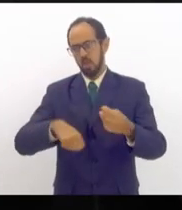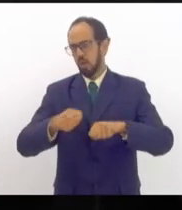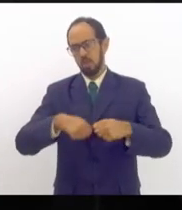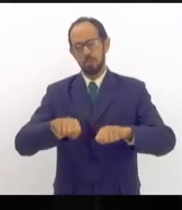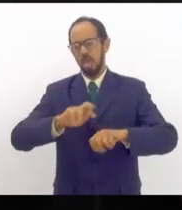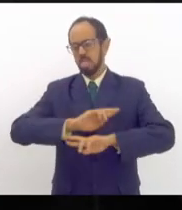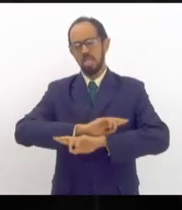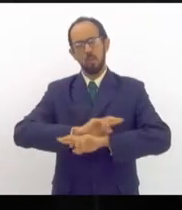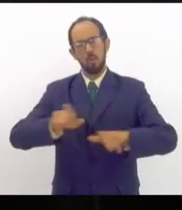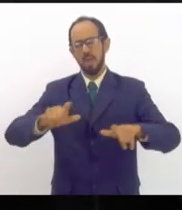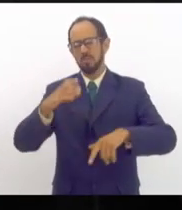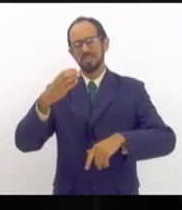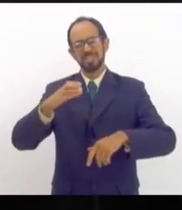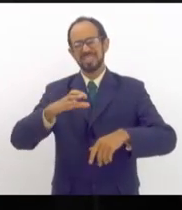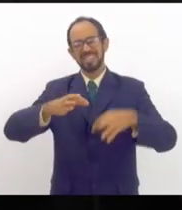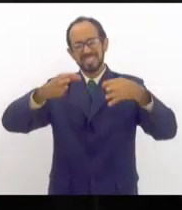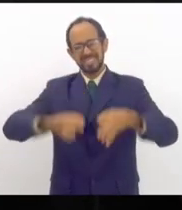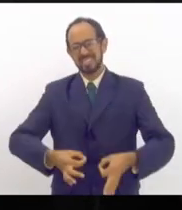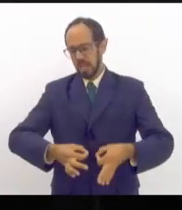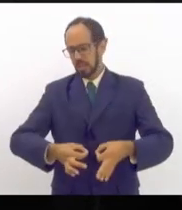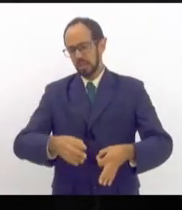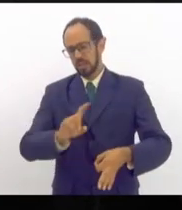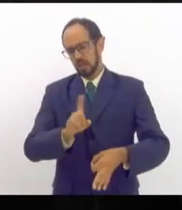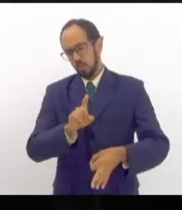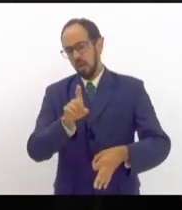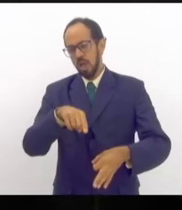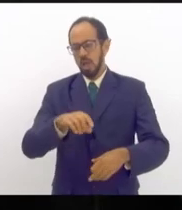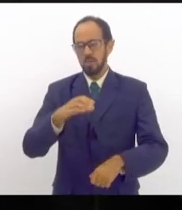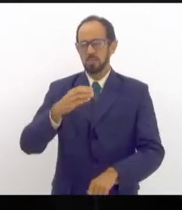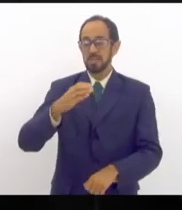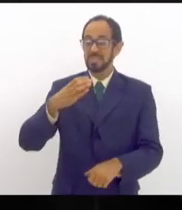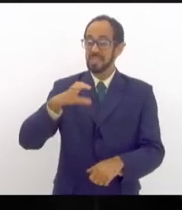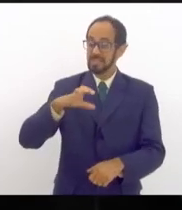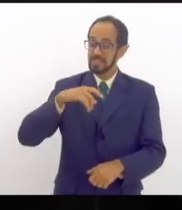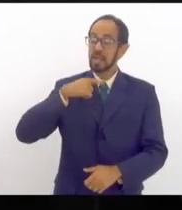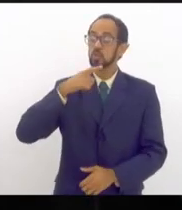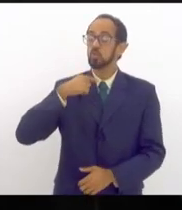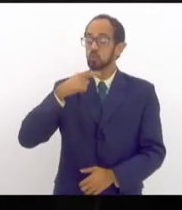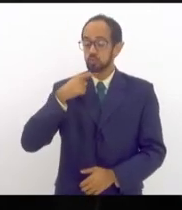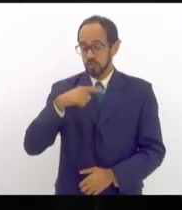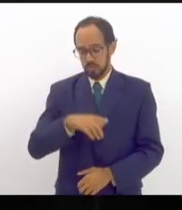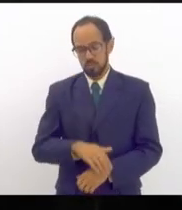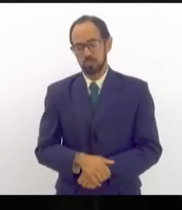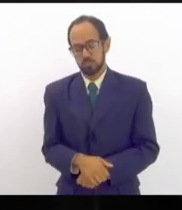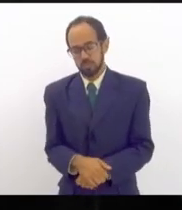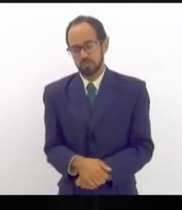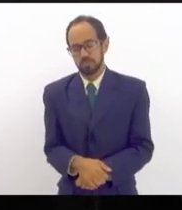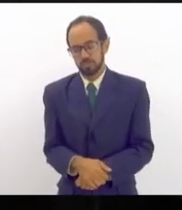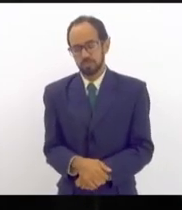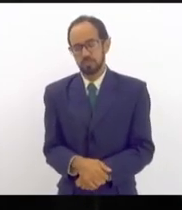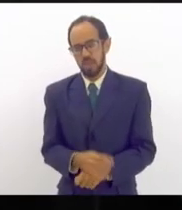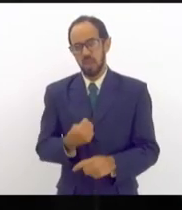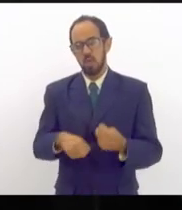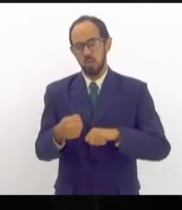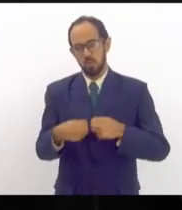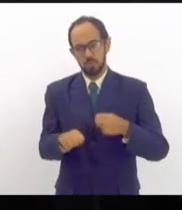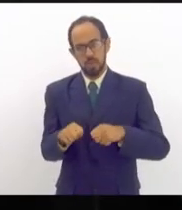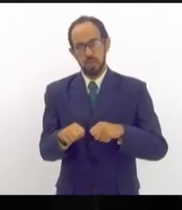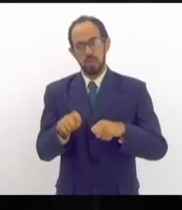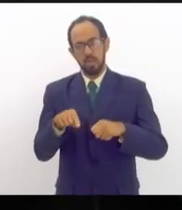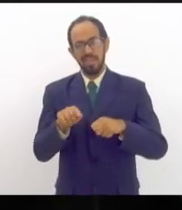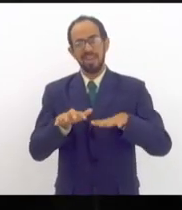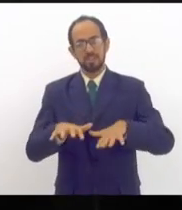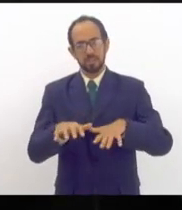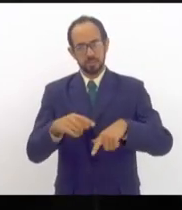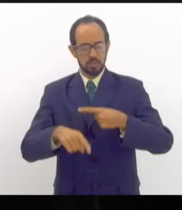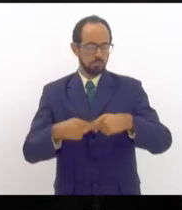da certeza é uma ciência da dúvida economia assim depois que